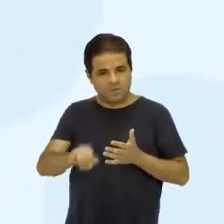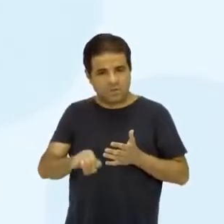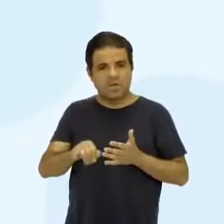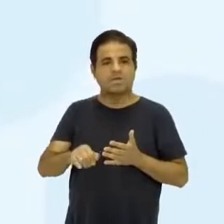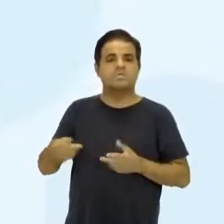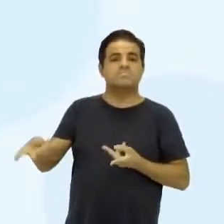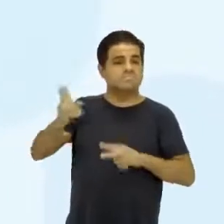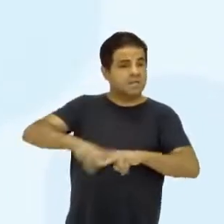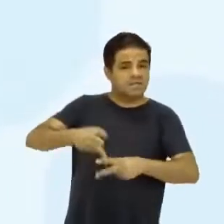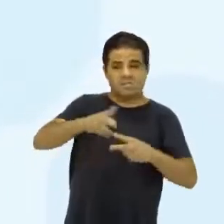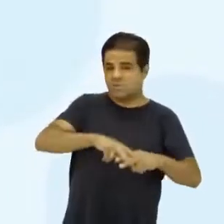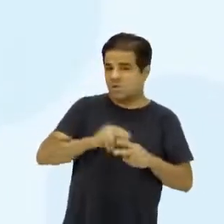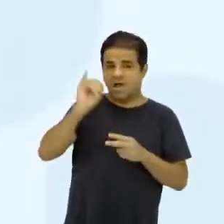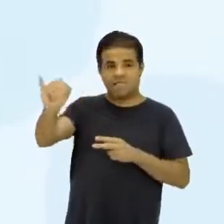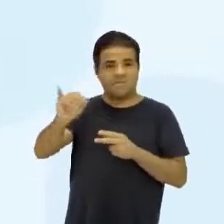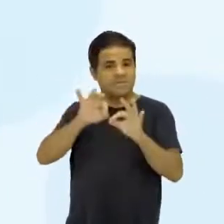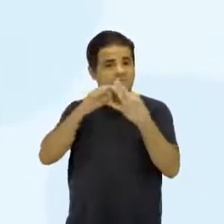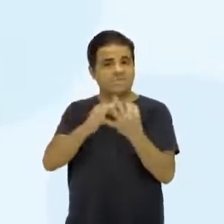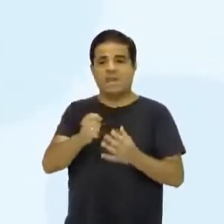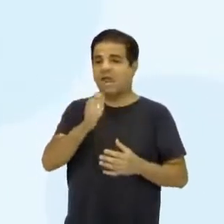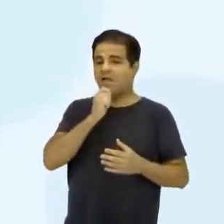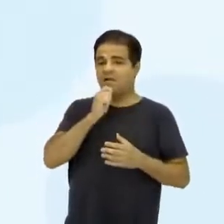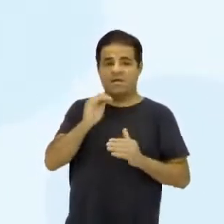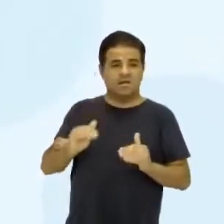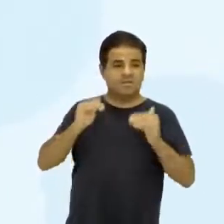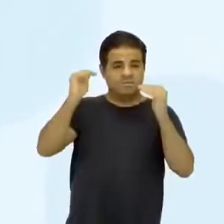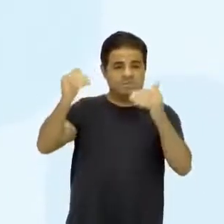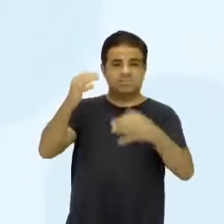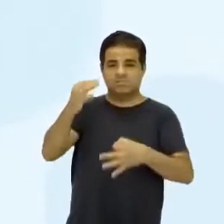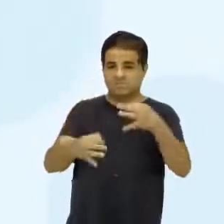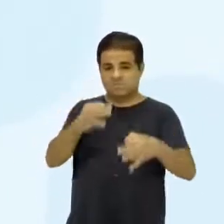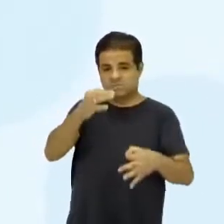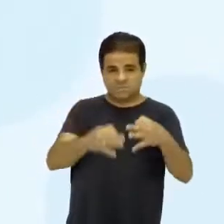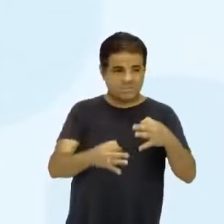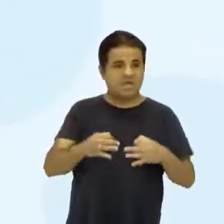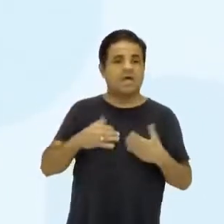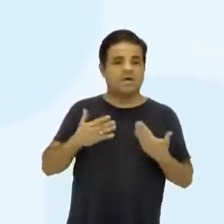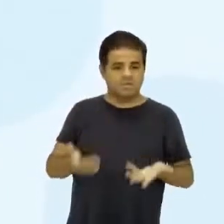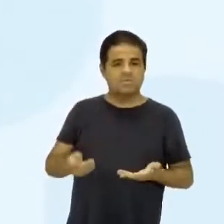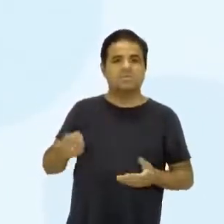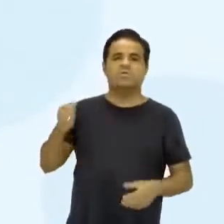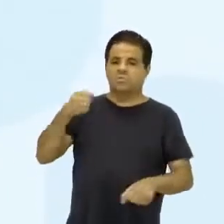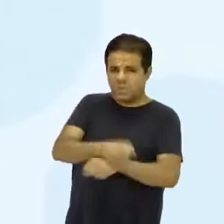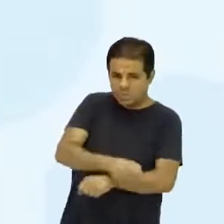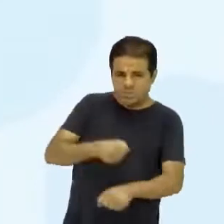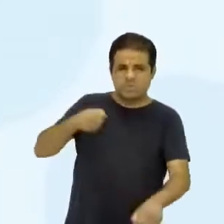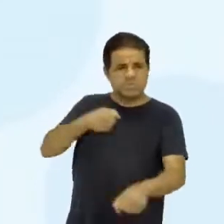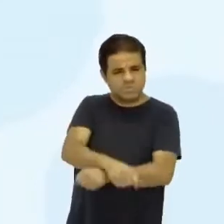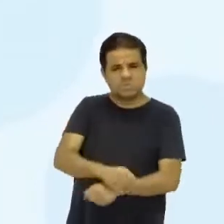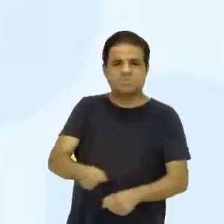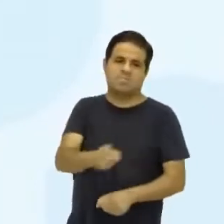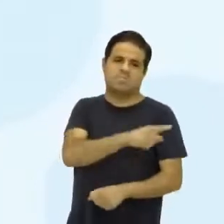prisões não comunicadas às famílias ou autoridades do judiciário,